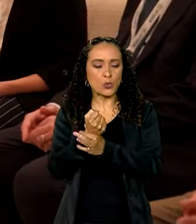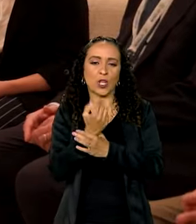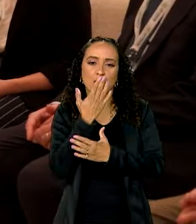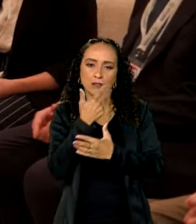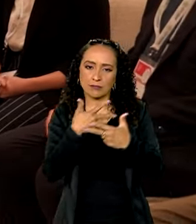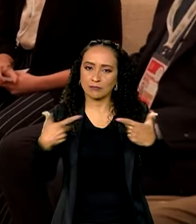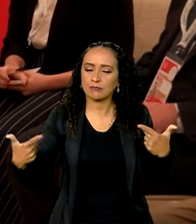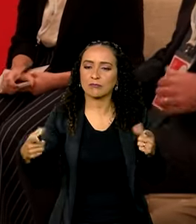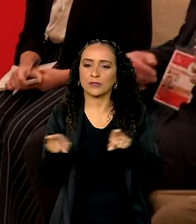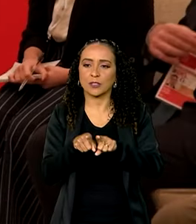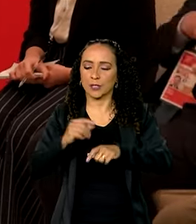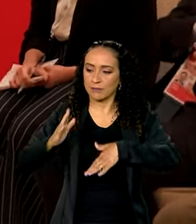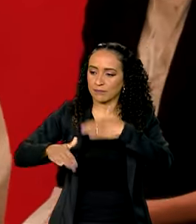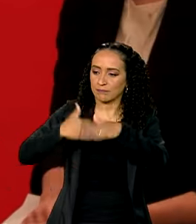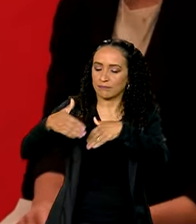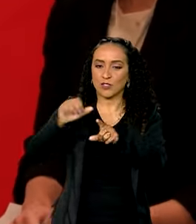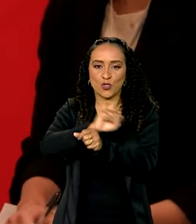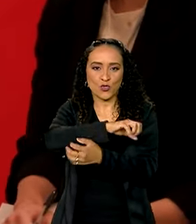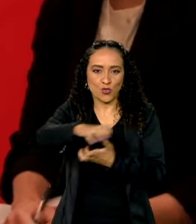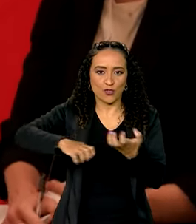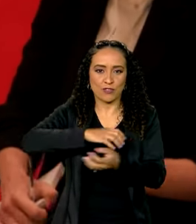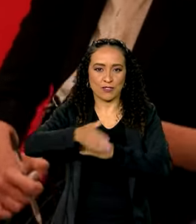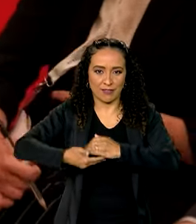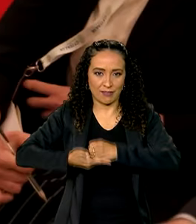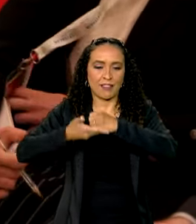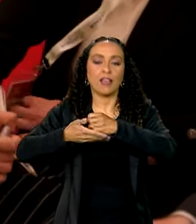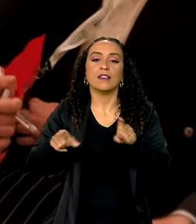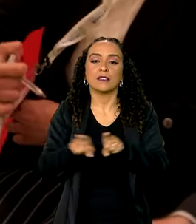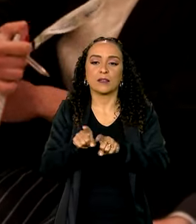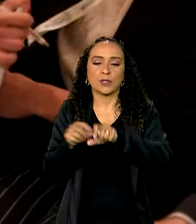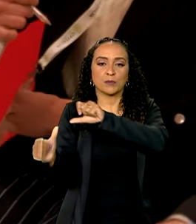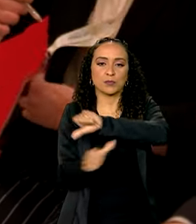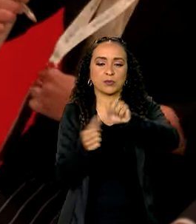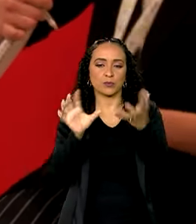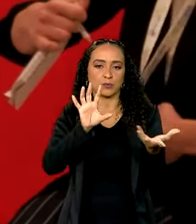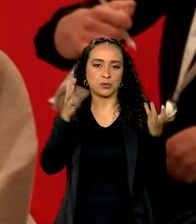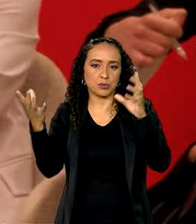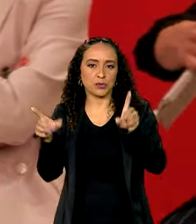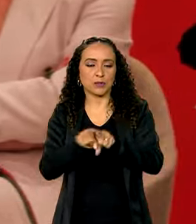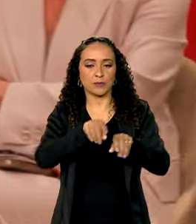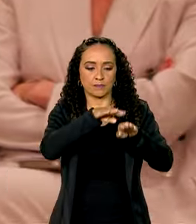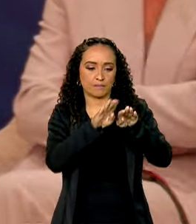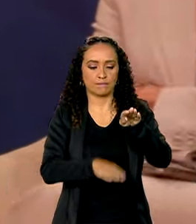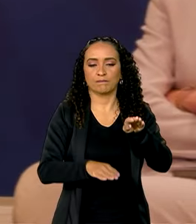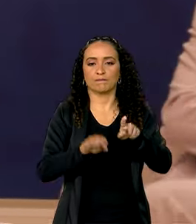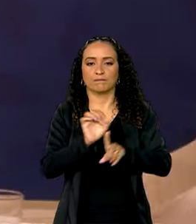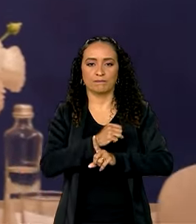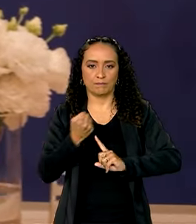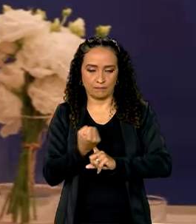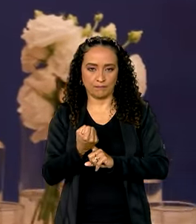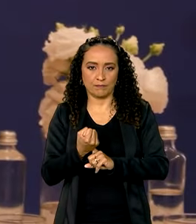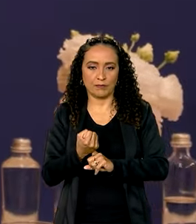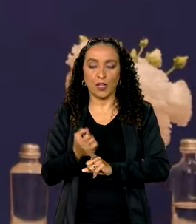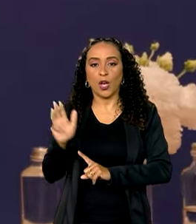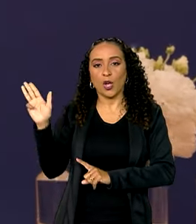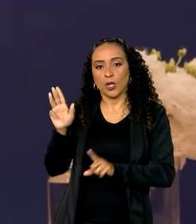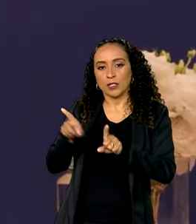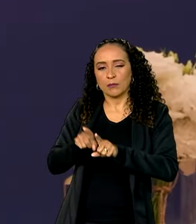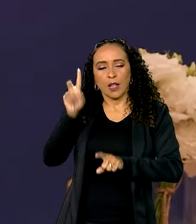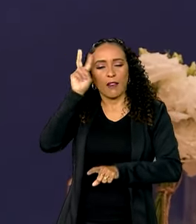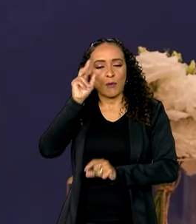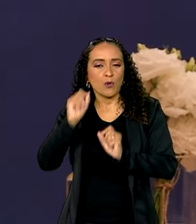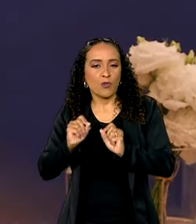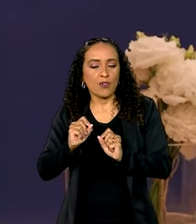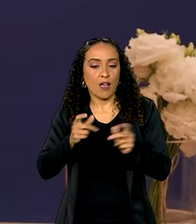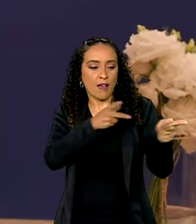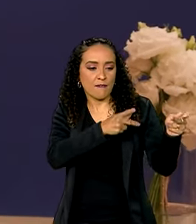alimentar, desenvolvimento sustentável, transição energética e desigualdade social. Lula lembrou da visita